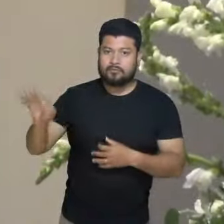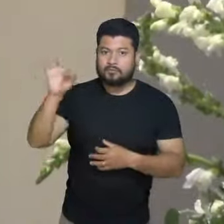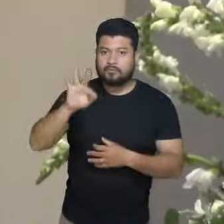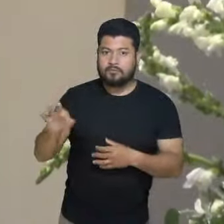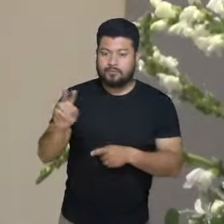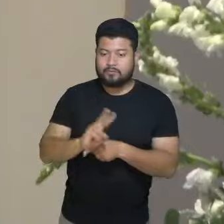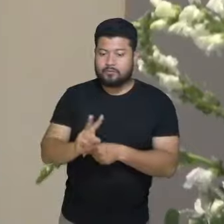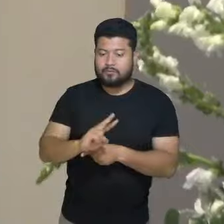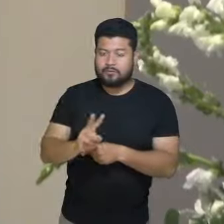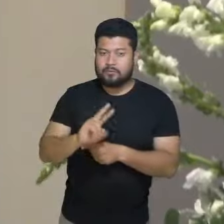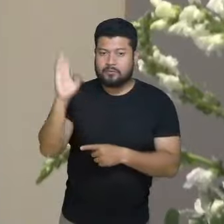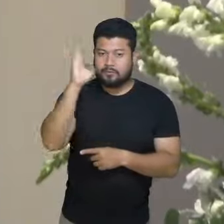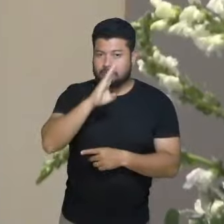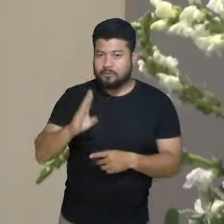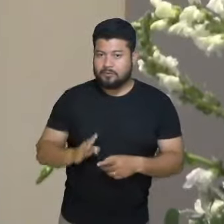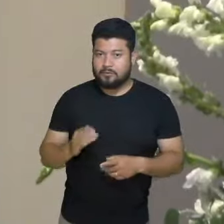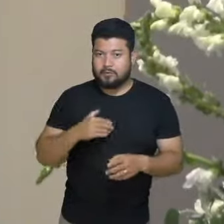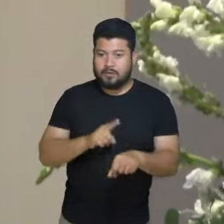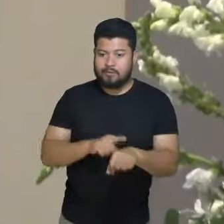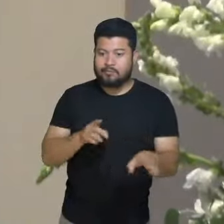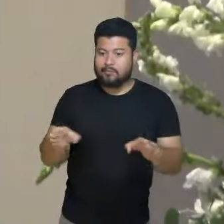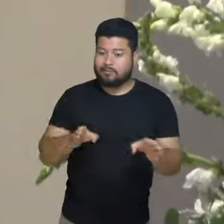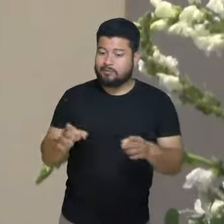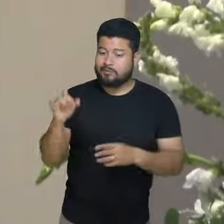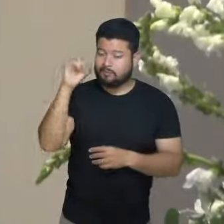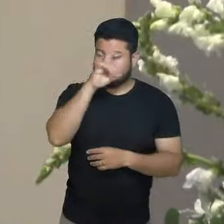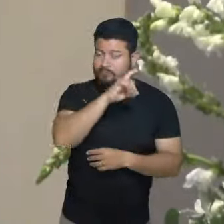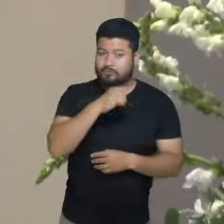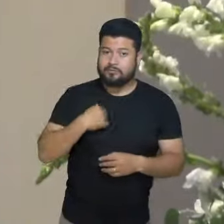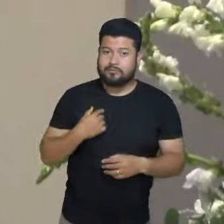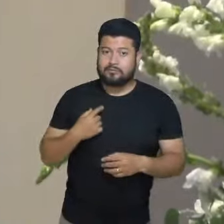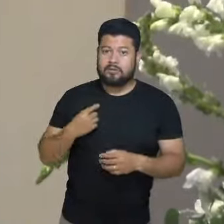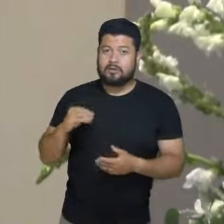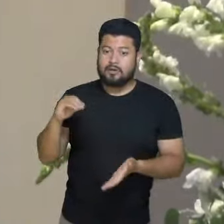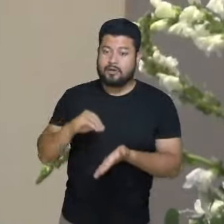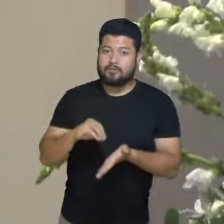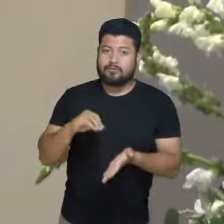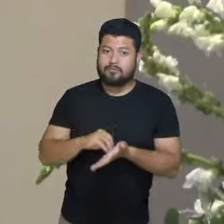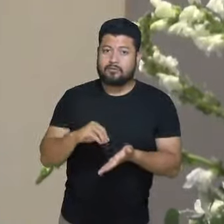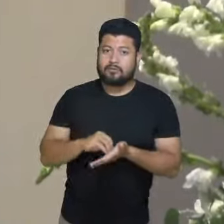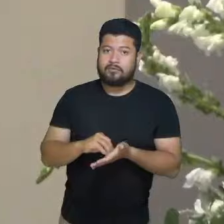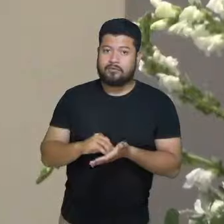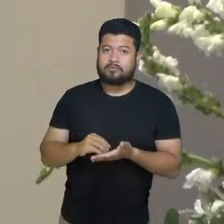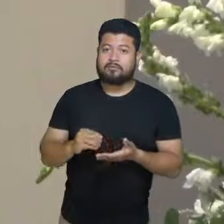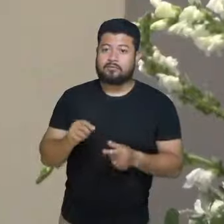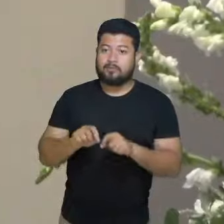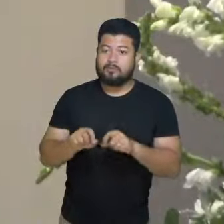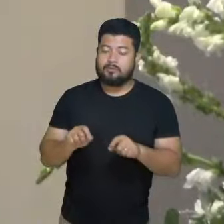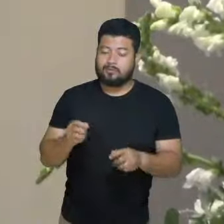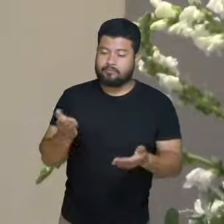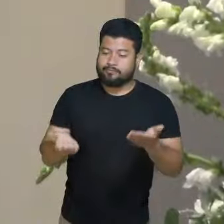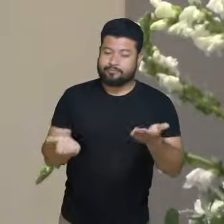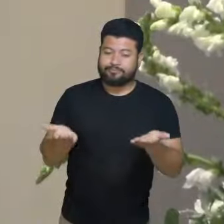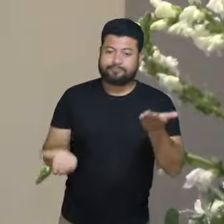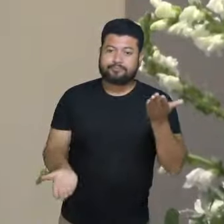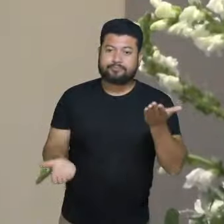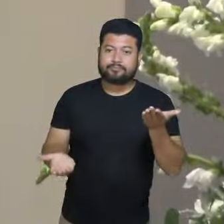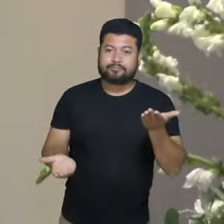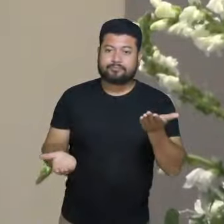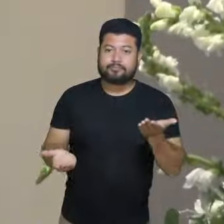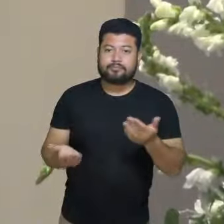brasileiro vive um momento delicado marcado por insuficiências e desequilíbrios concentradas e não